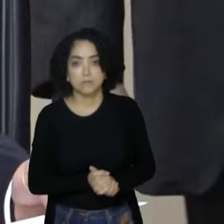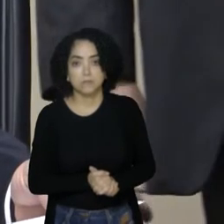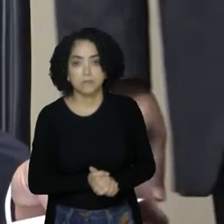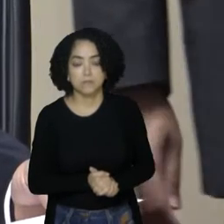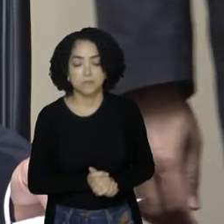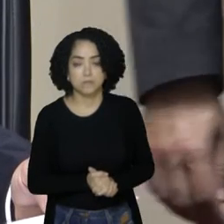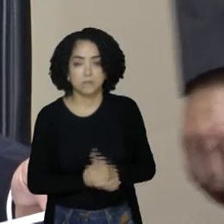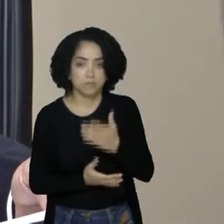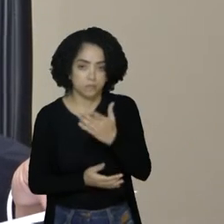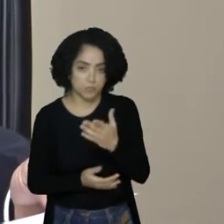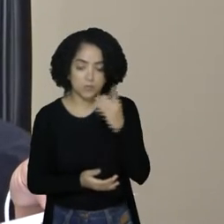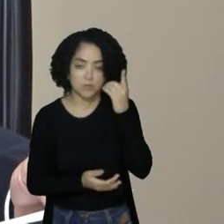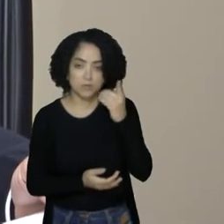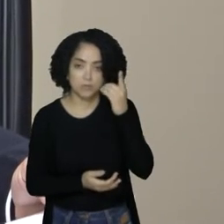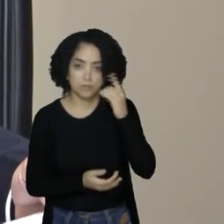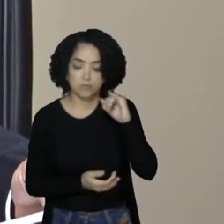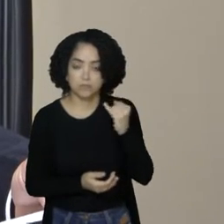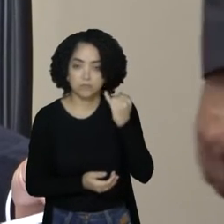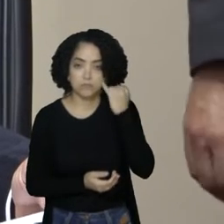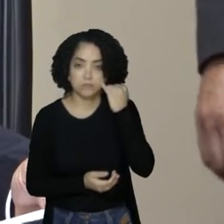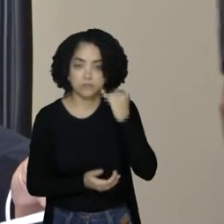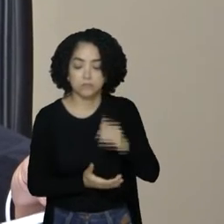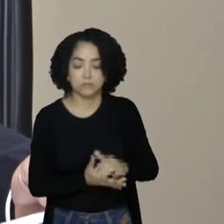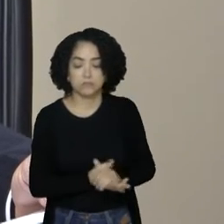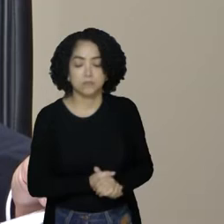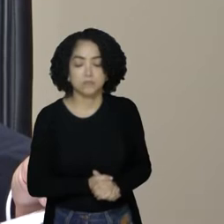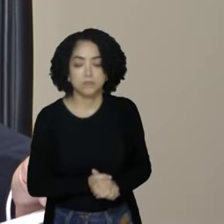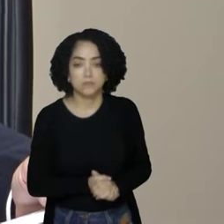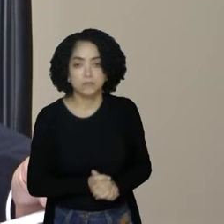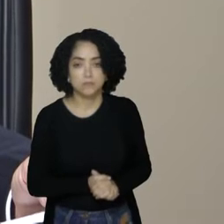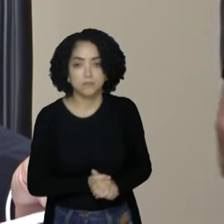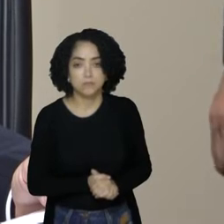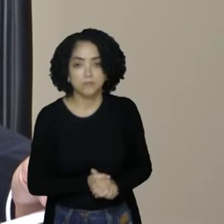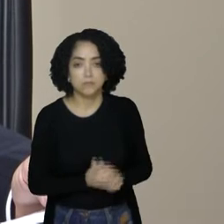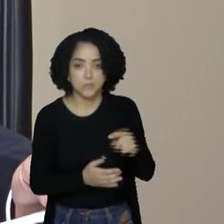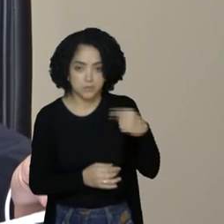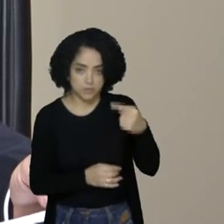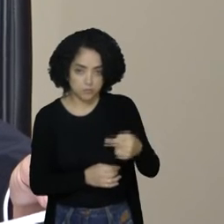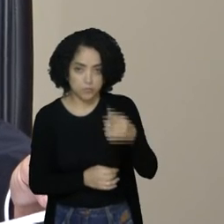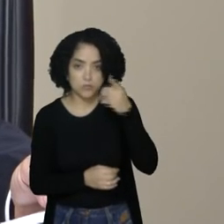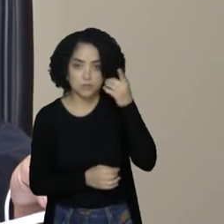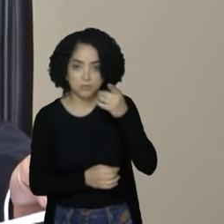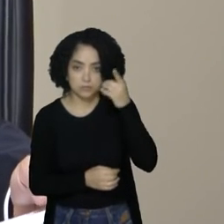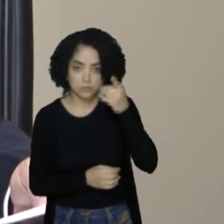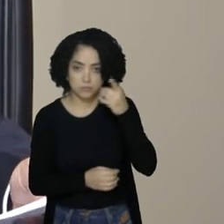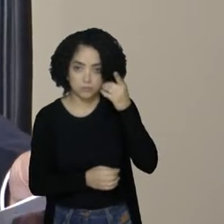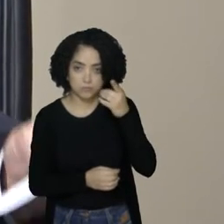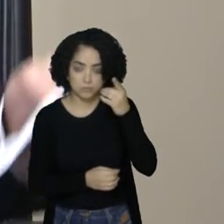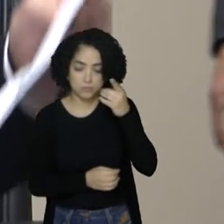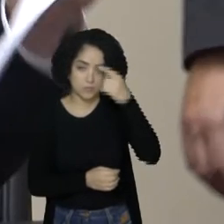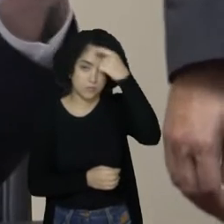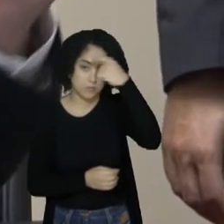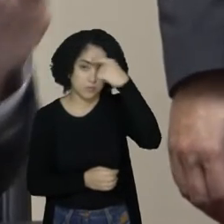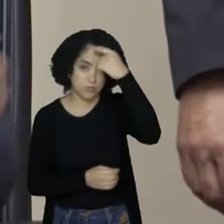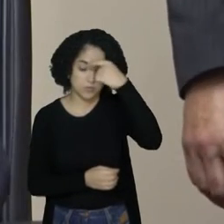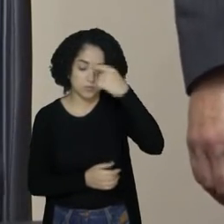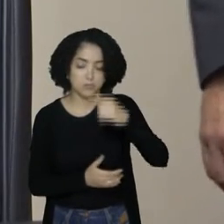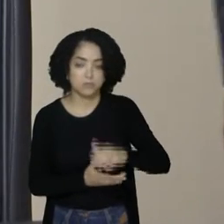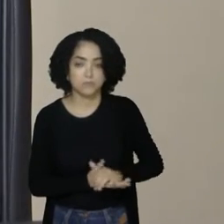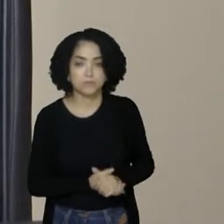Gessé Lopes. Após o deputado Gessé Lopes, o deputado Maurício Scudillac.